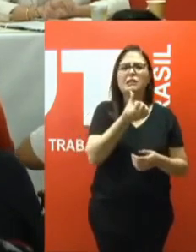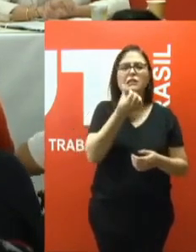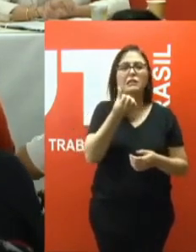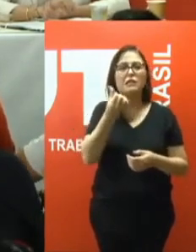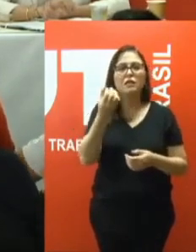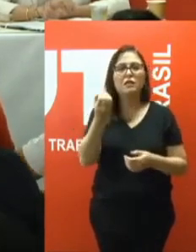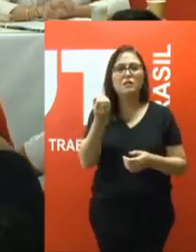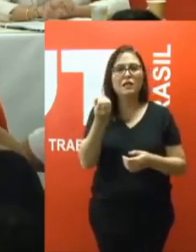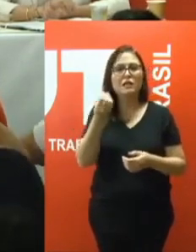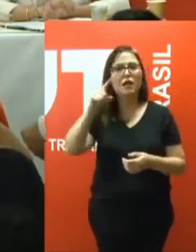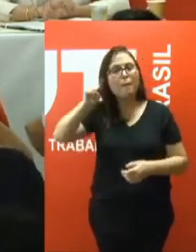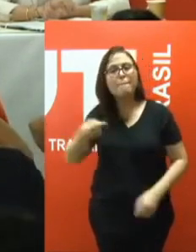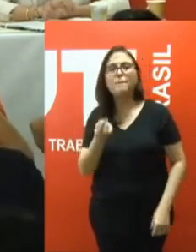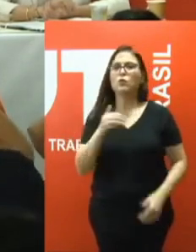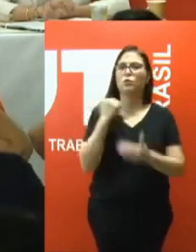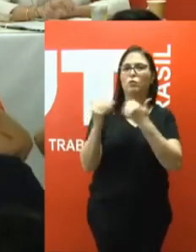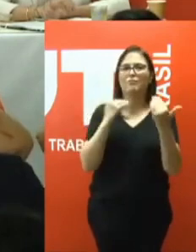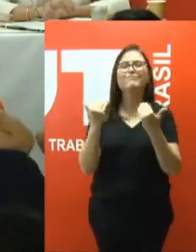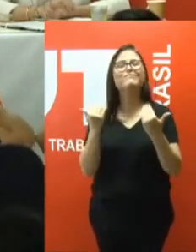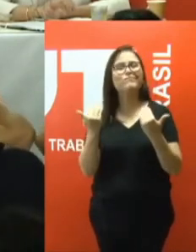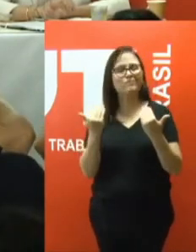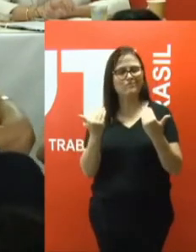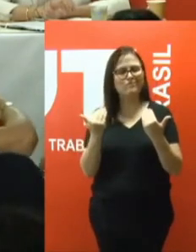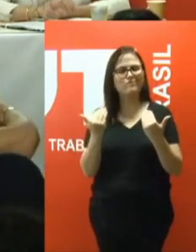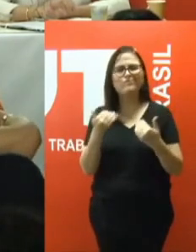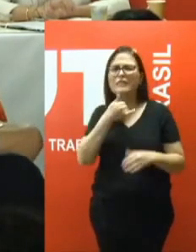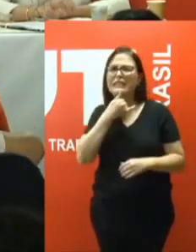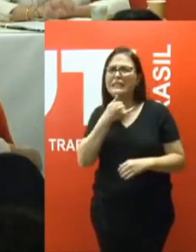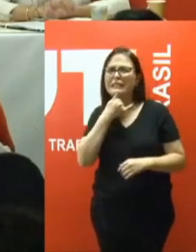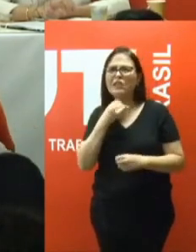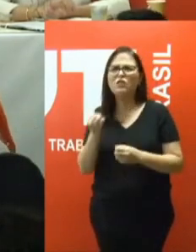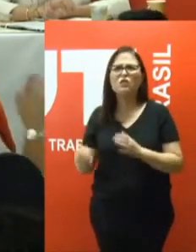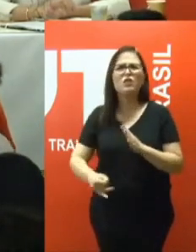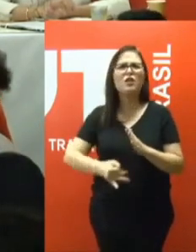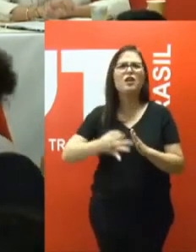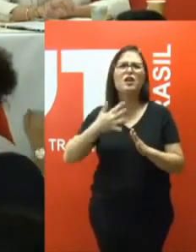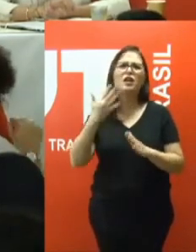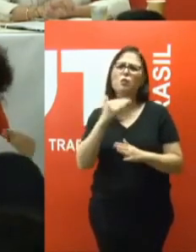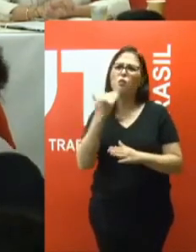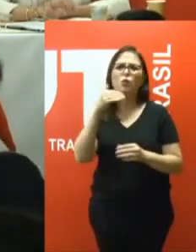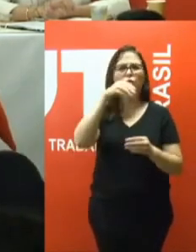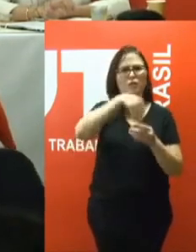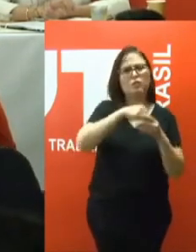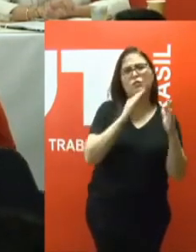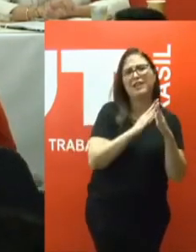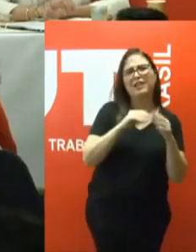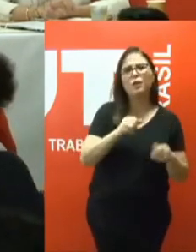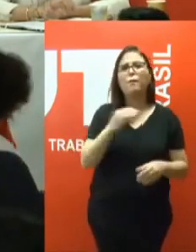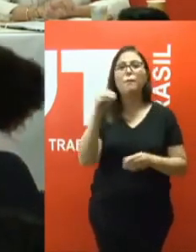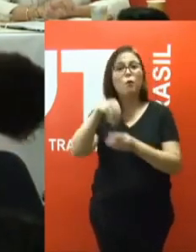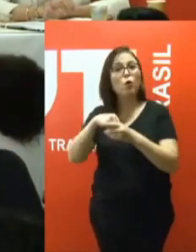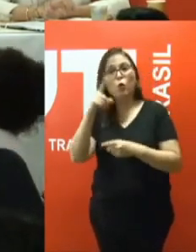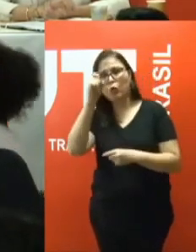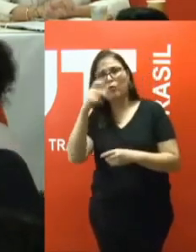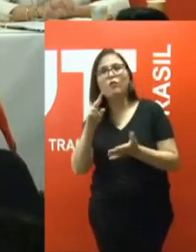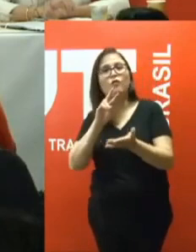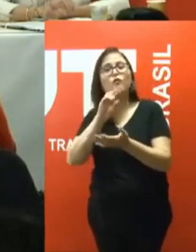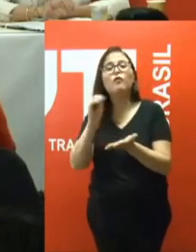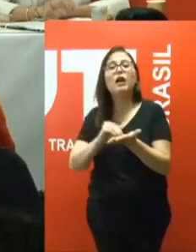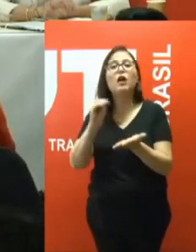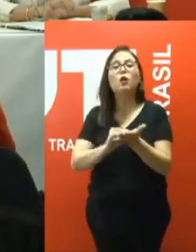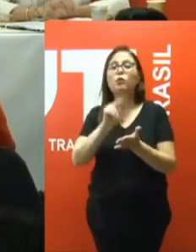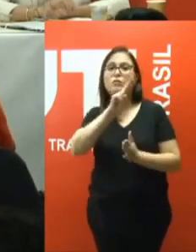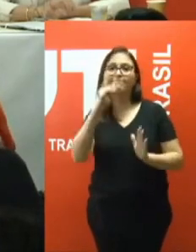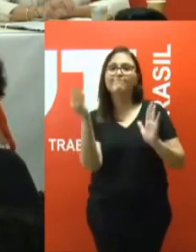triste, porque muitos que morreram não estão na estatística, né? Porque morreram em casa, fora dos hospitais, a gente sabe disso, que o número é muito maior. Ter um terço do nosso